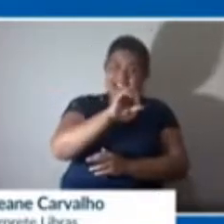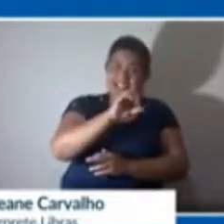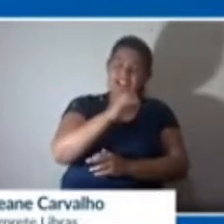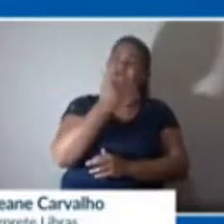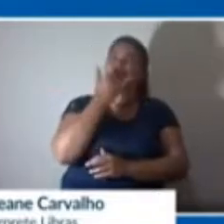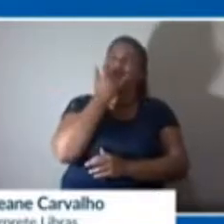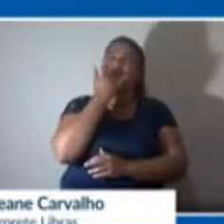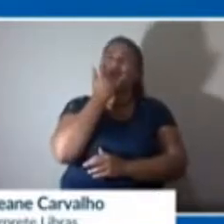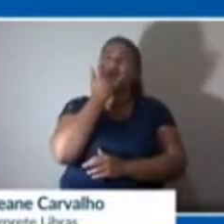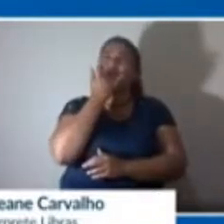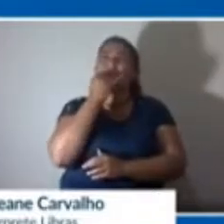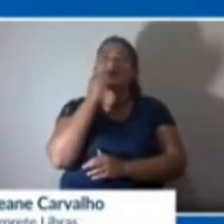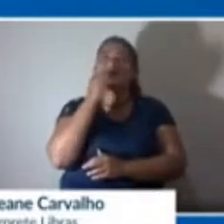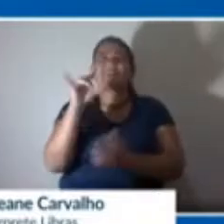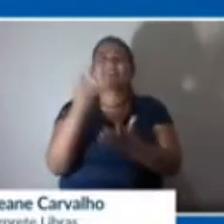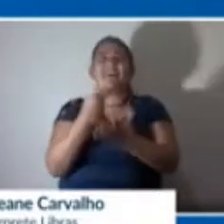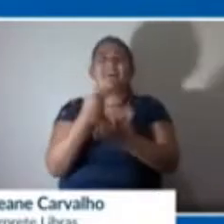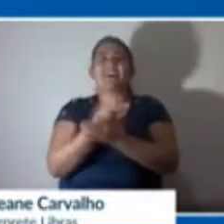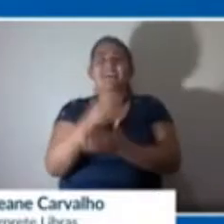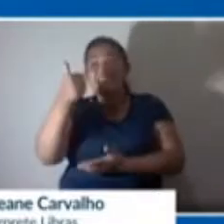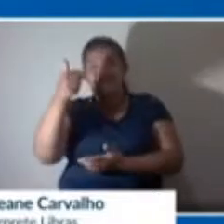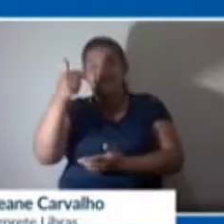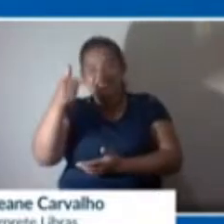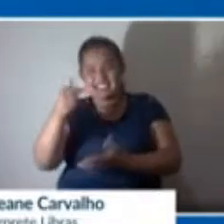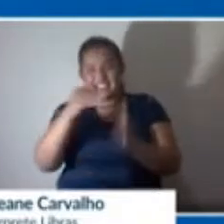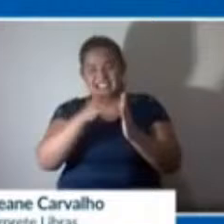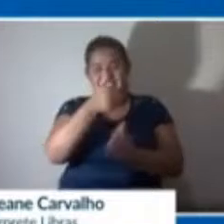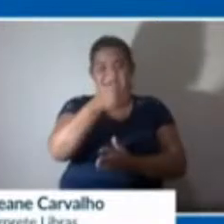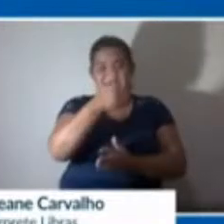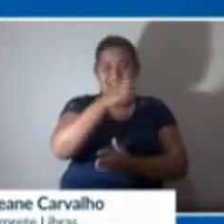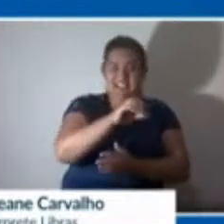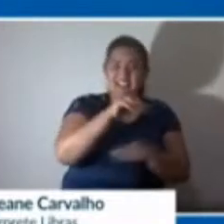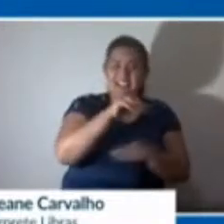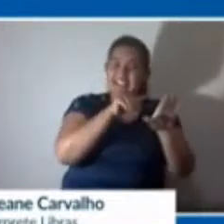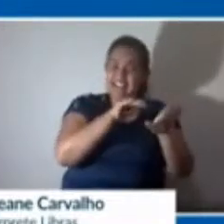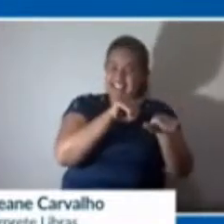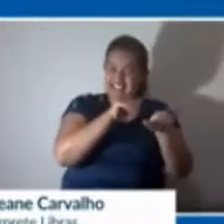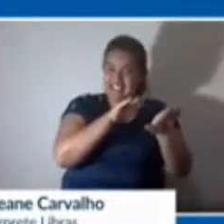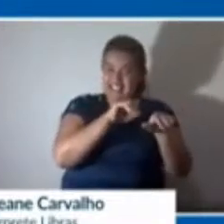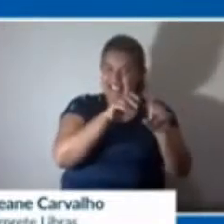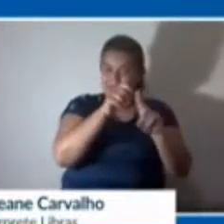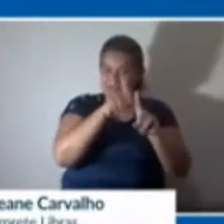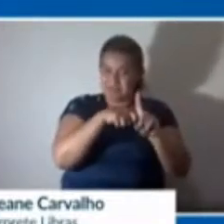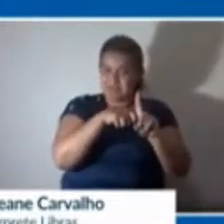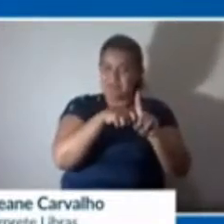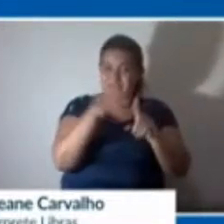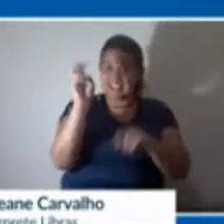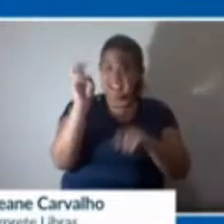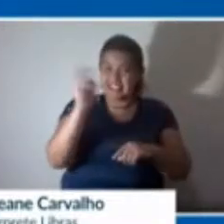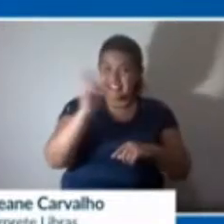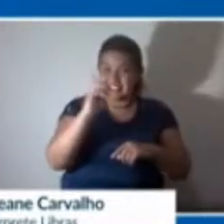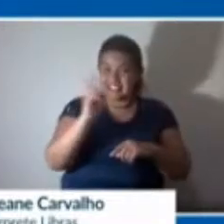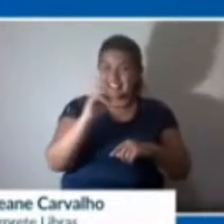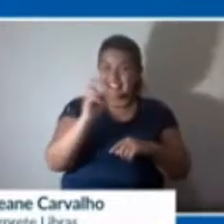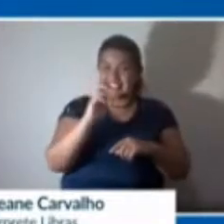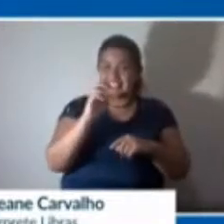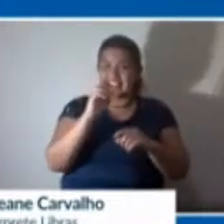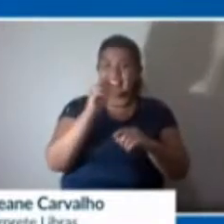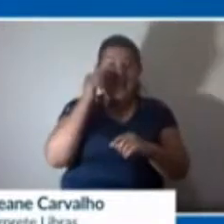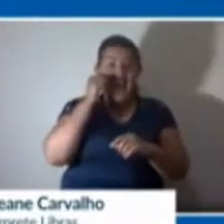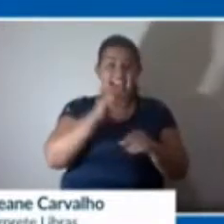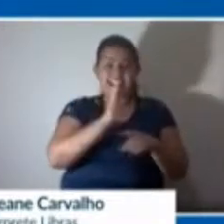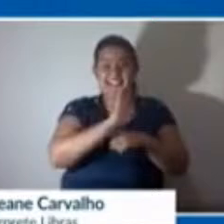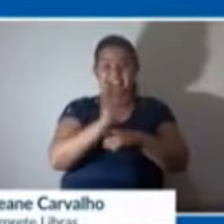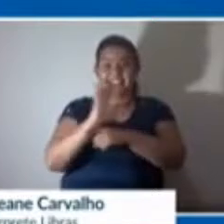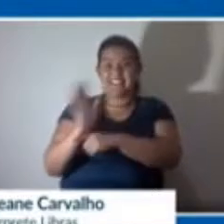de 17 a 19 de setembro, 17 a 19 de setembro, a quinta edição da Elas Fazem Cinema. Segurem a data